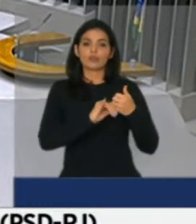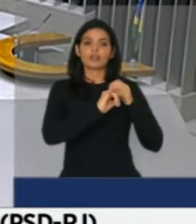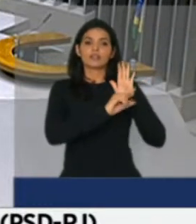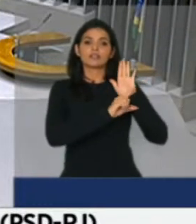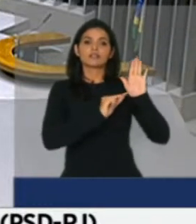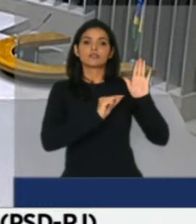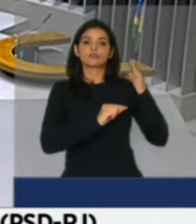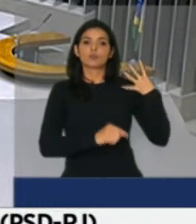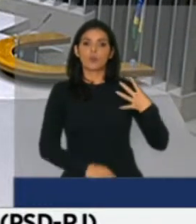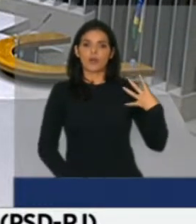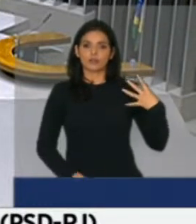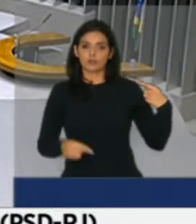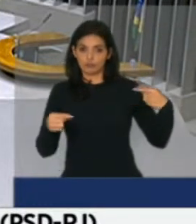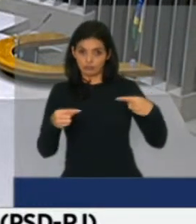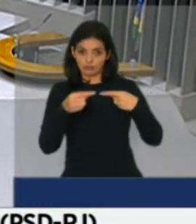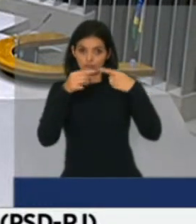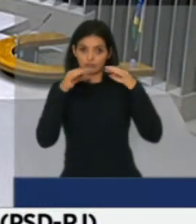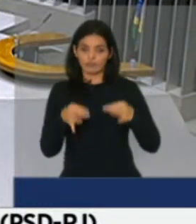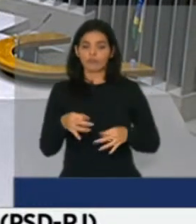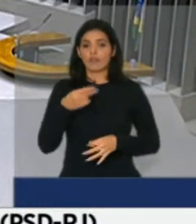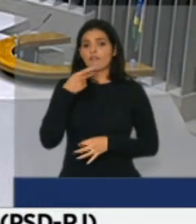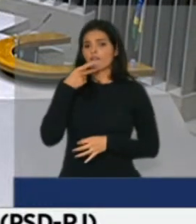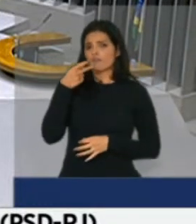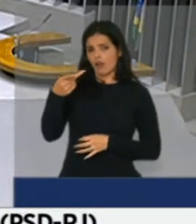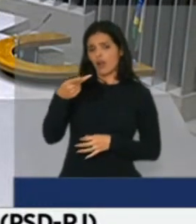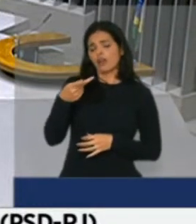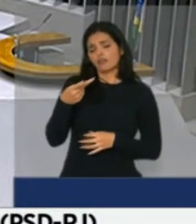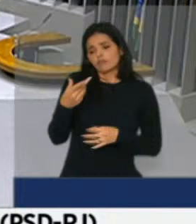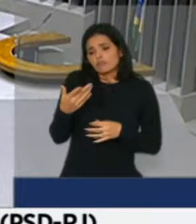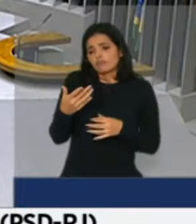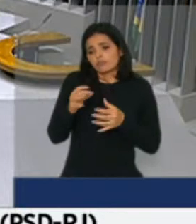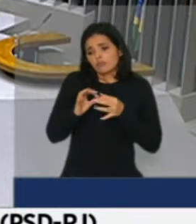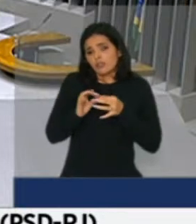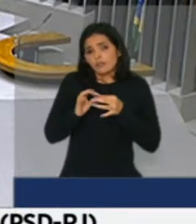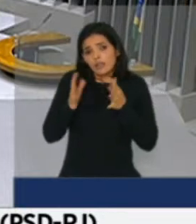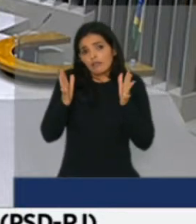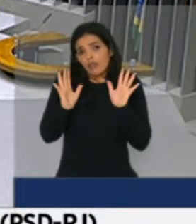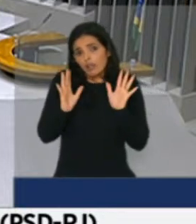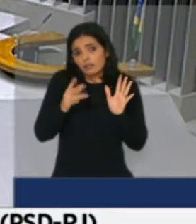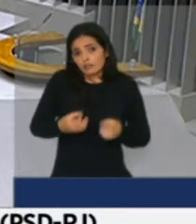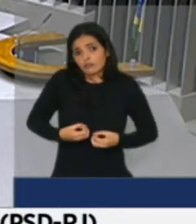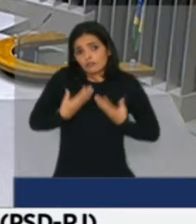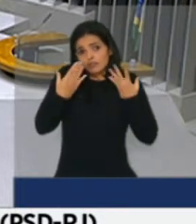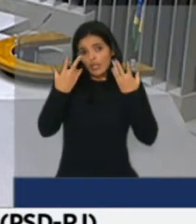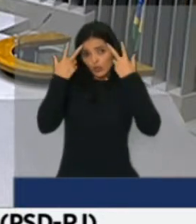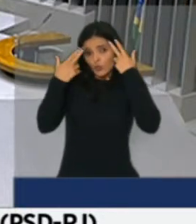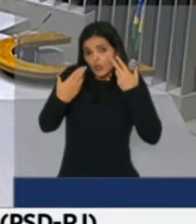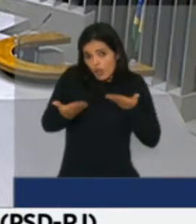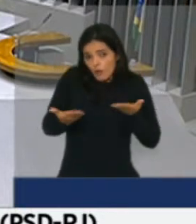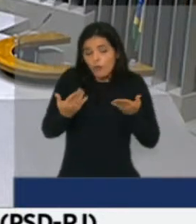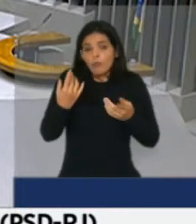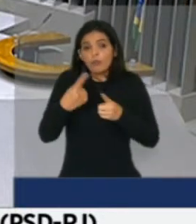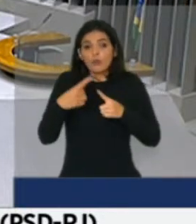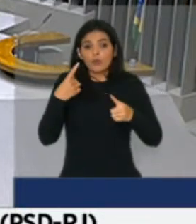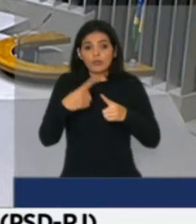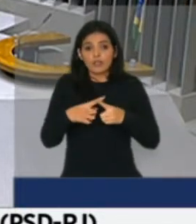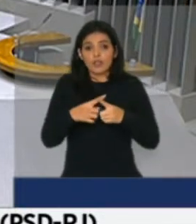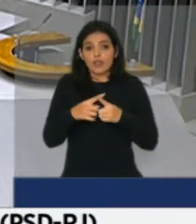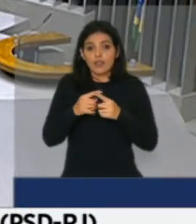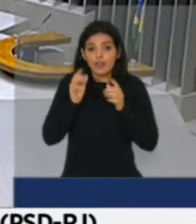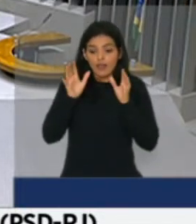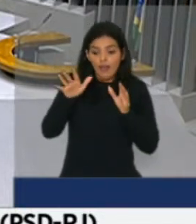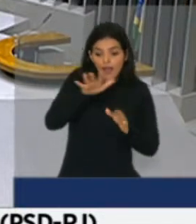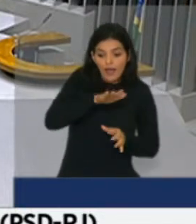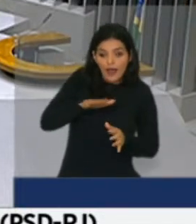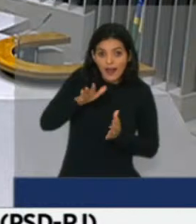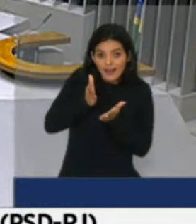4. Falo com alguma liberdade, porque considero a linha política do